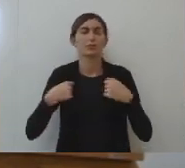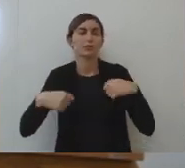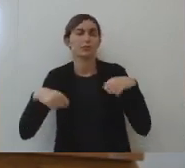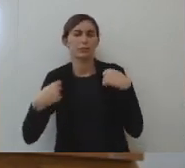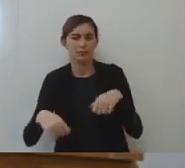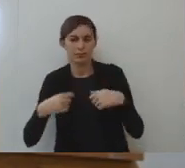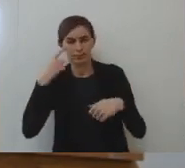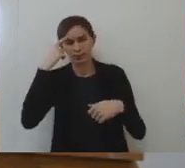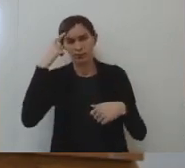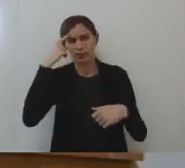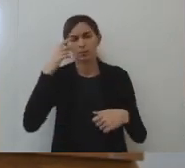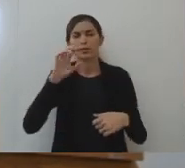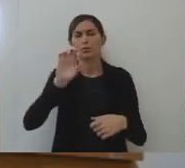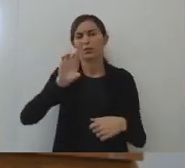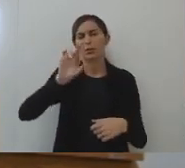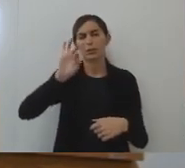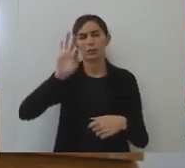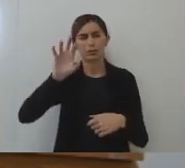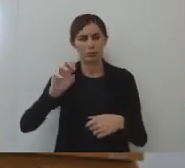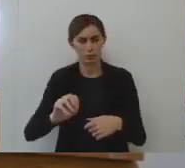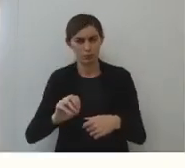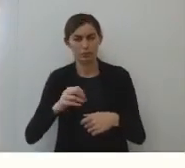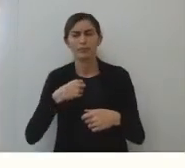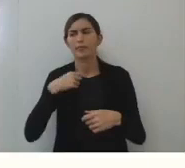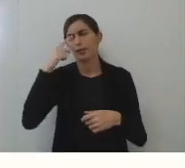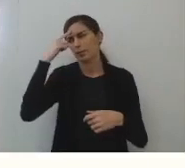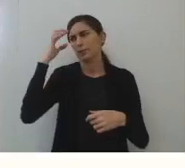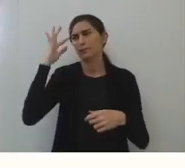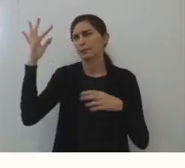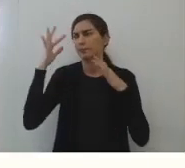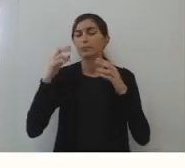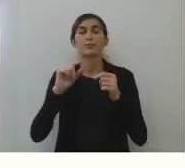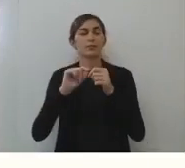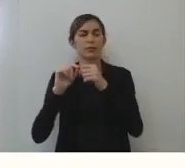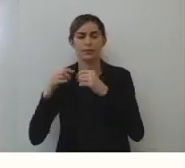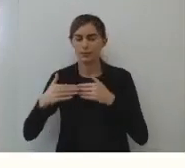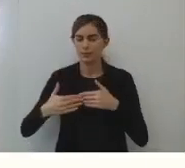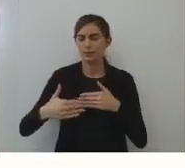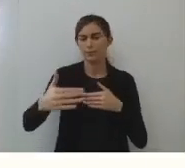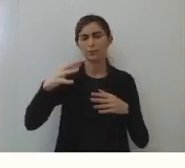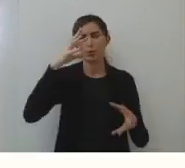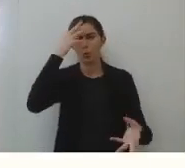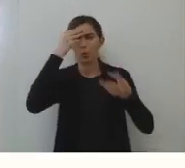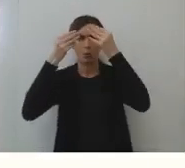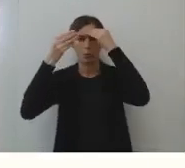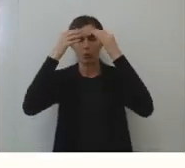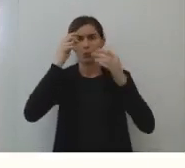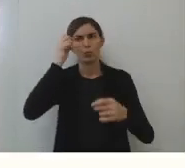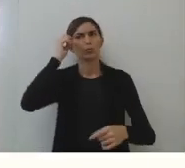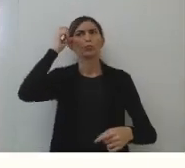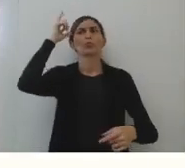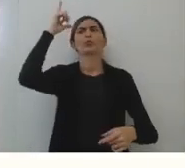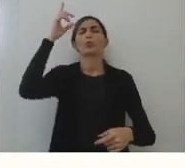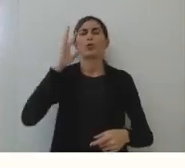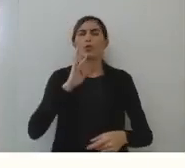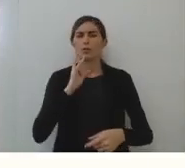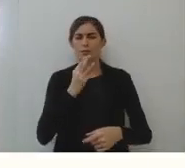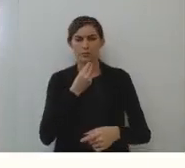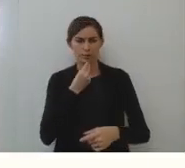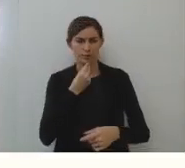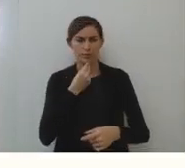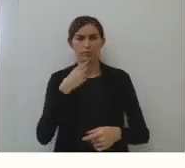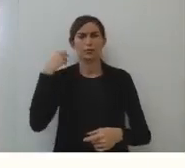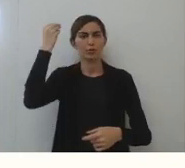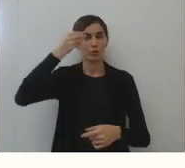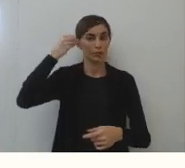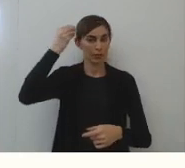sobre pensamento crítico. O pensamento crítico, ele se faz a partir do acúmulo de conhecimento, ou seja, não negamos a